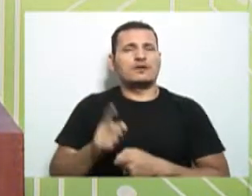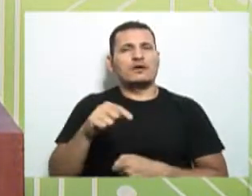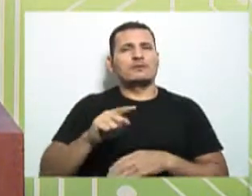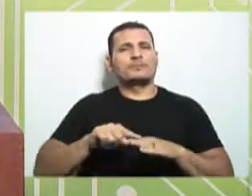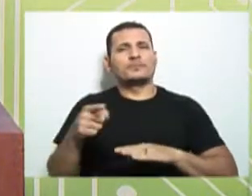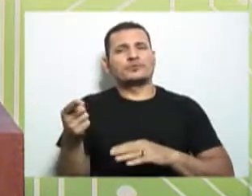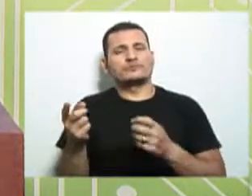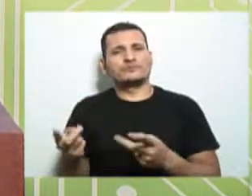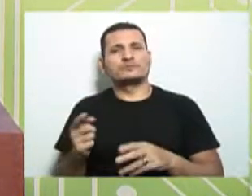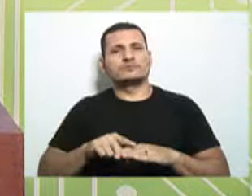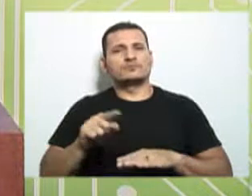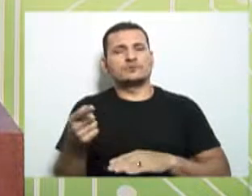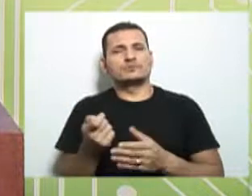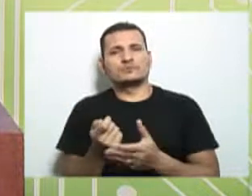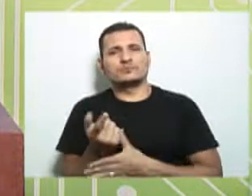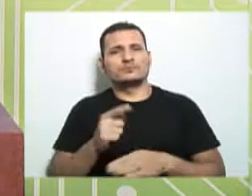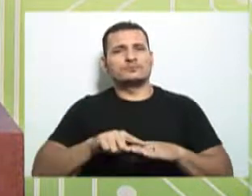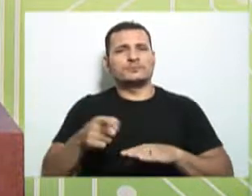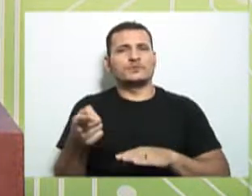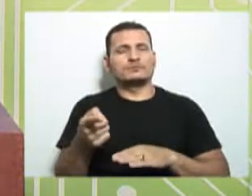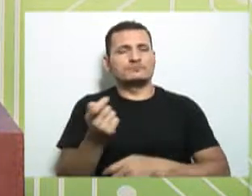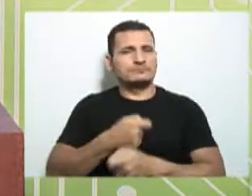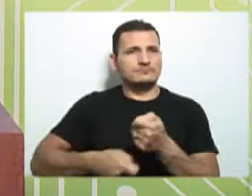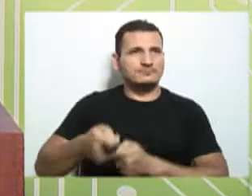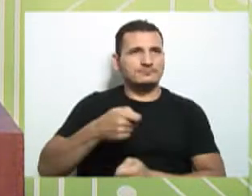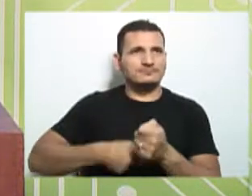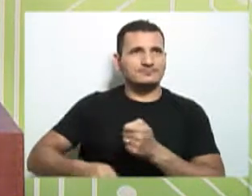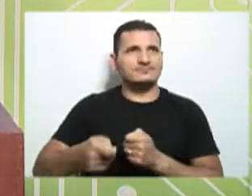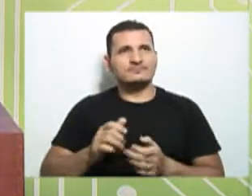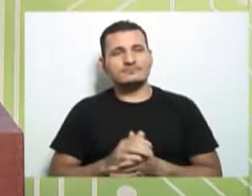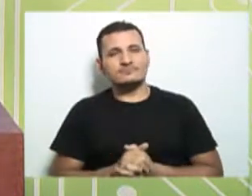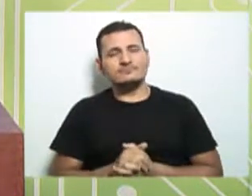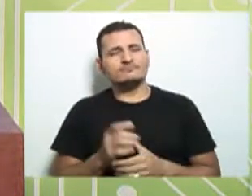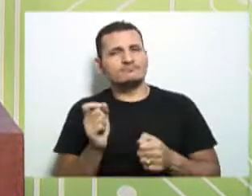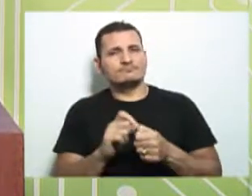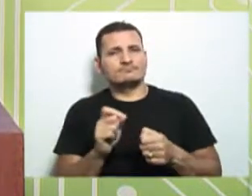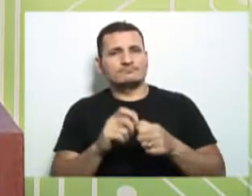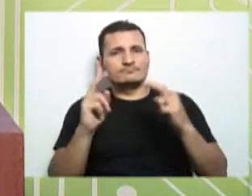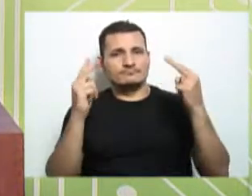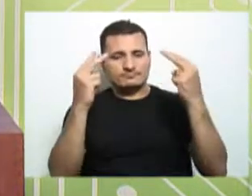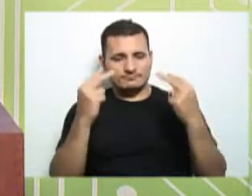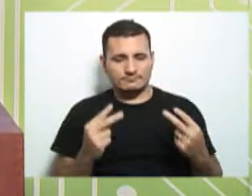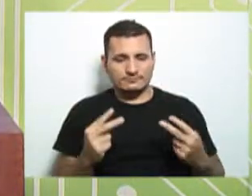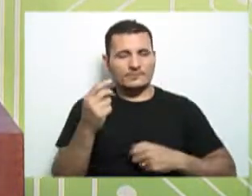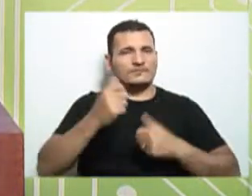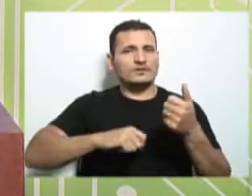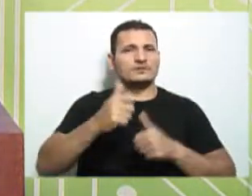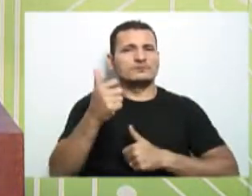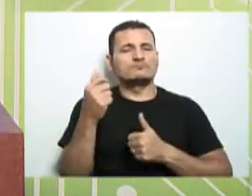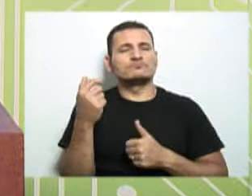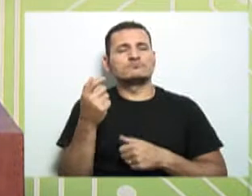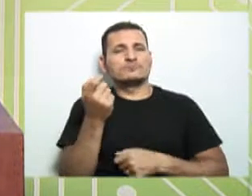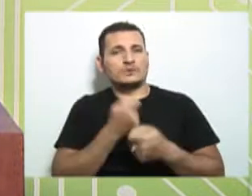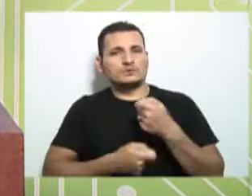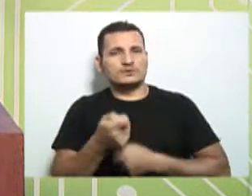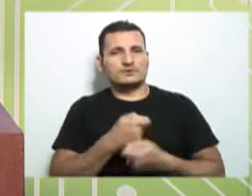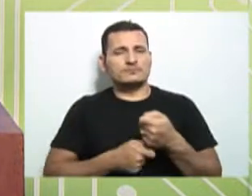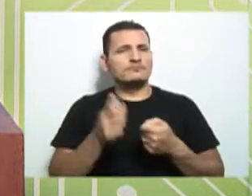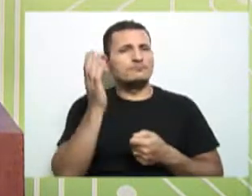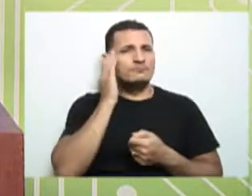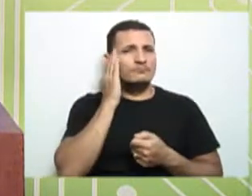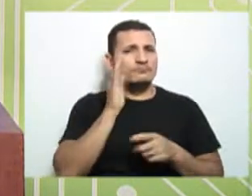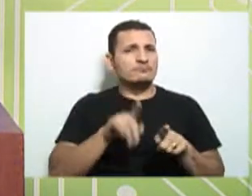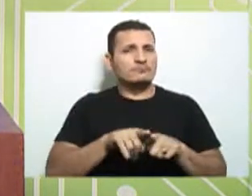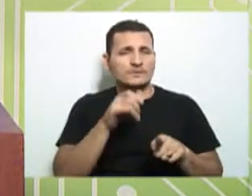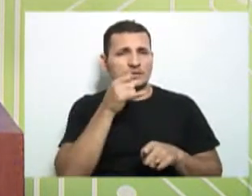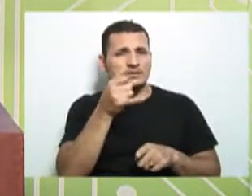pós-venda, pós-compra, pós-negociação. Faça uma autoavaliação da negociação. Inclusive se a negociação foi